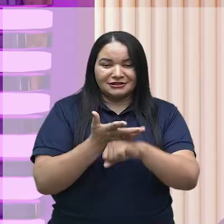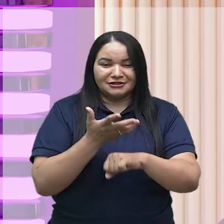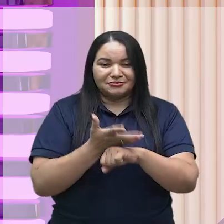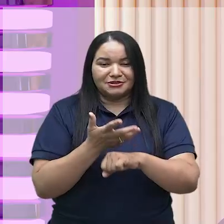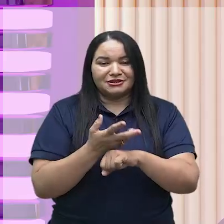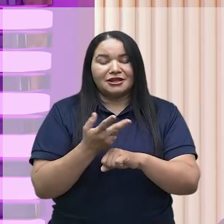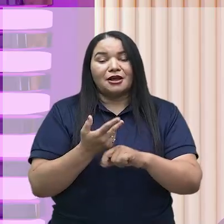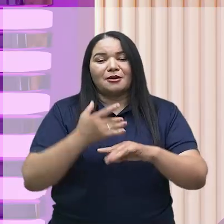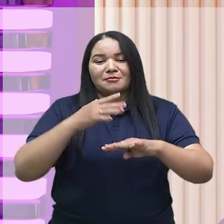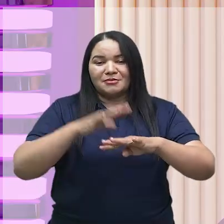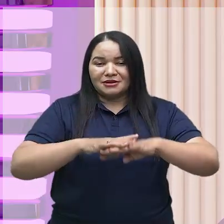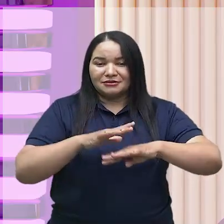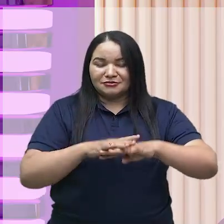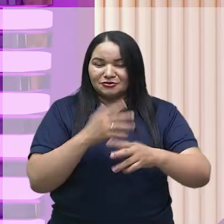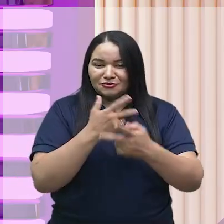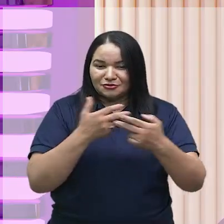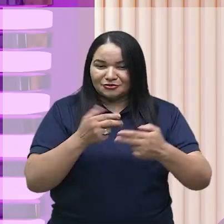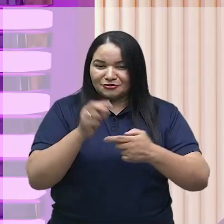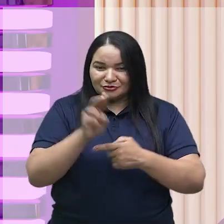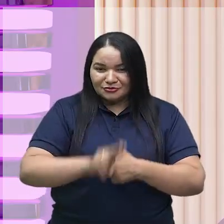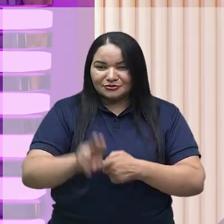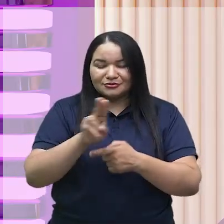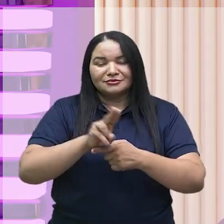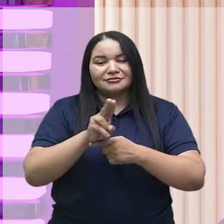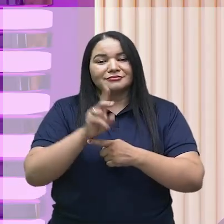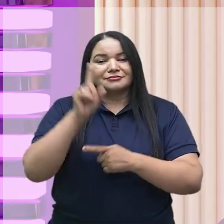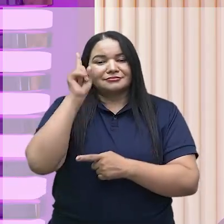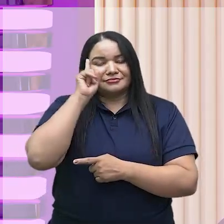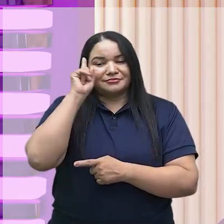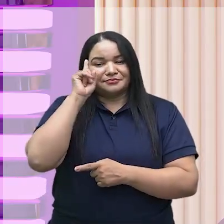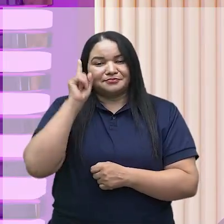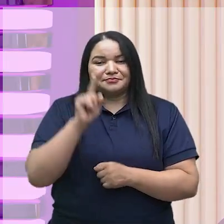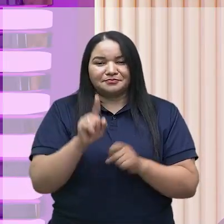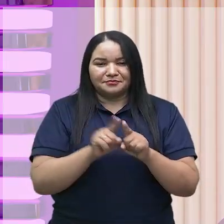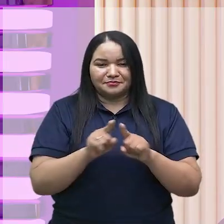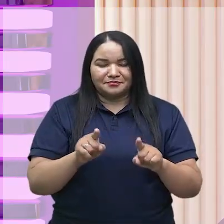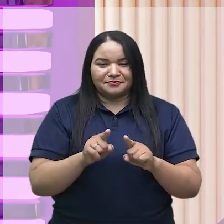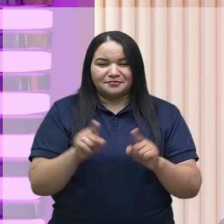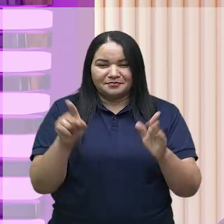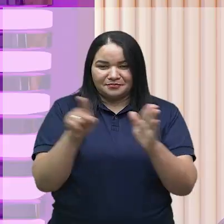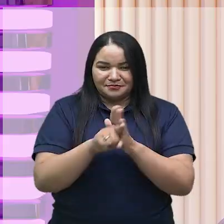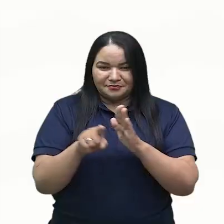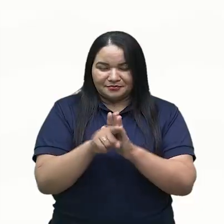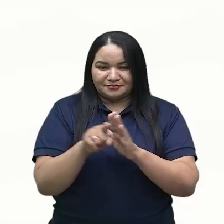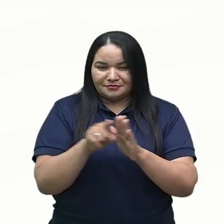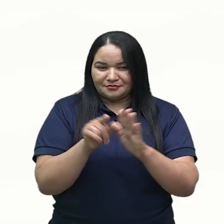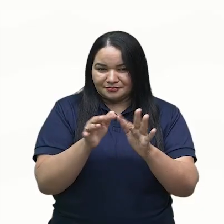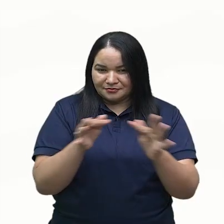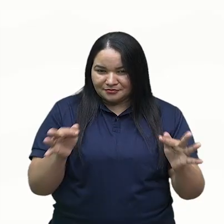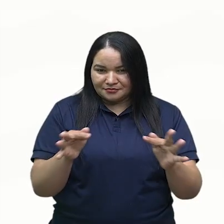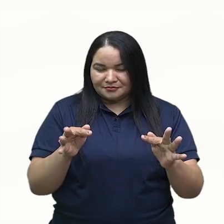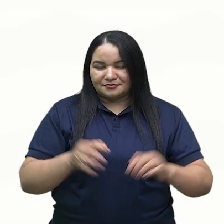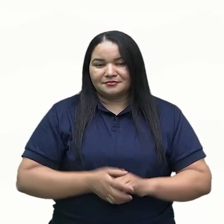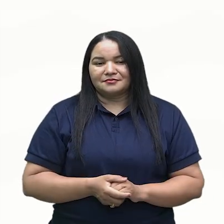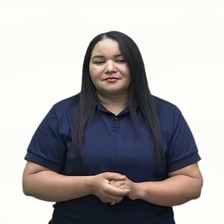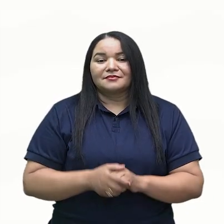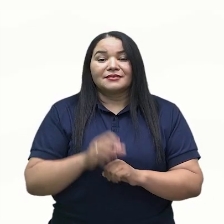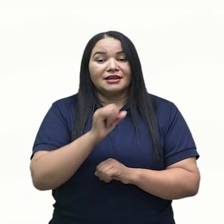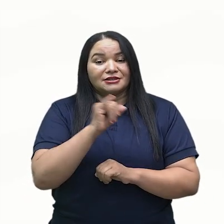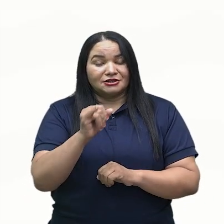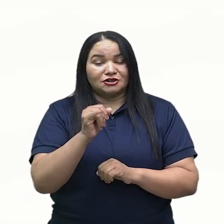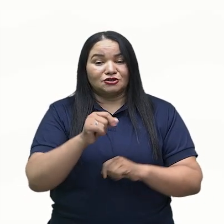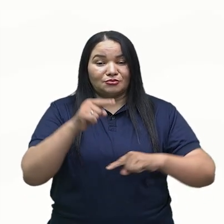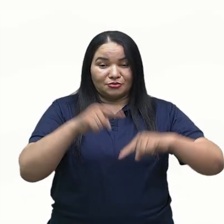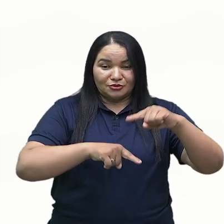lecionando, matemática é uma coisa que a gente utiliza muito no nosso dia a dia. Então, a pergunta era bem simples. Olha só, vem na tela comigo. Se um